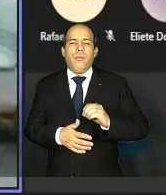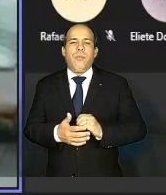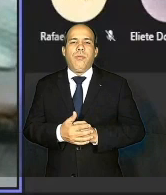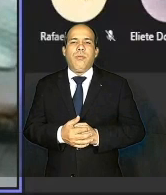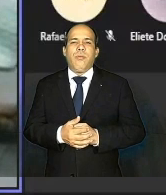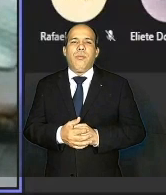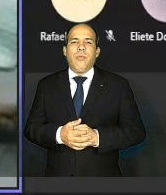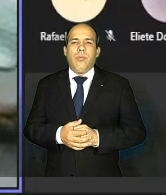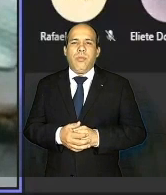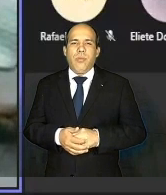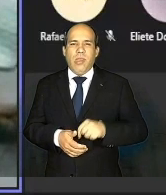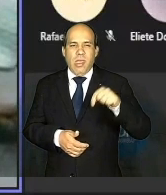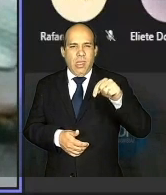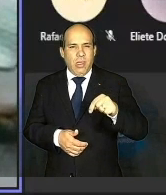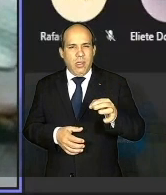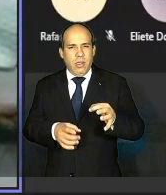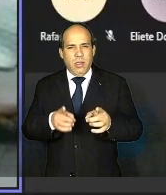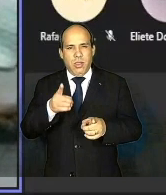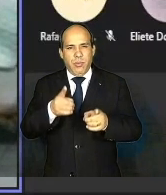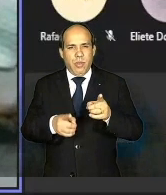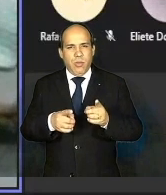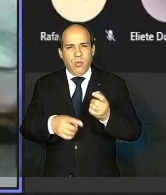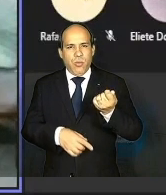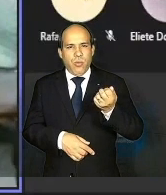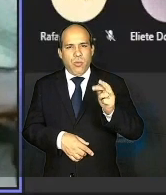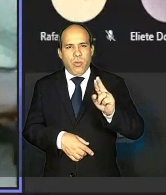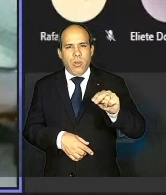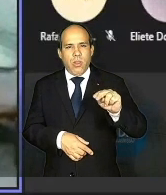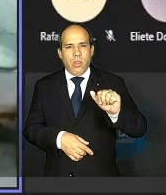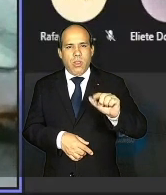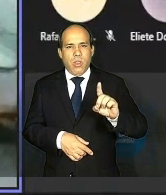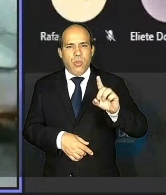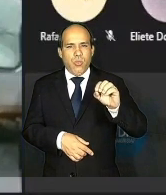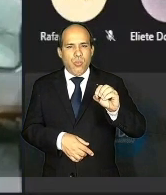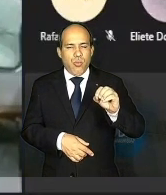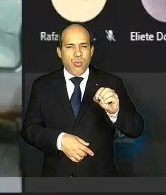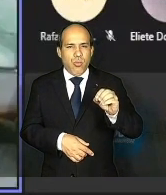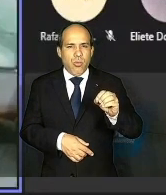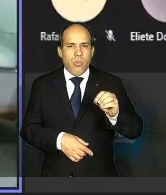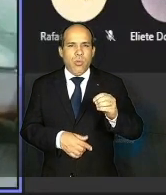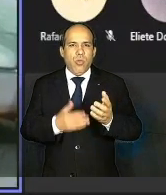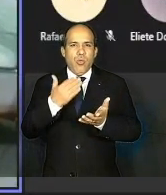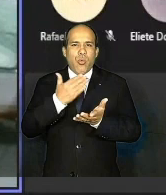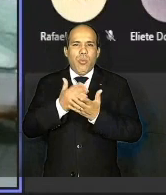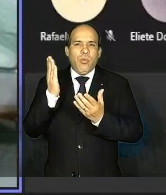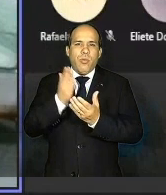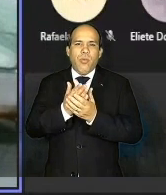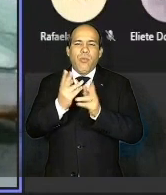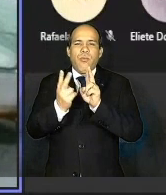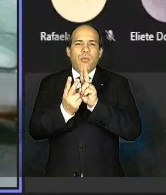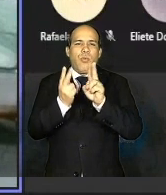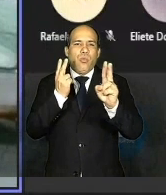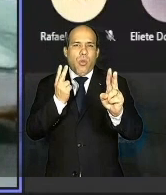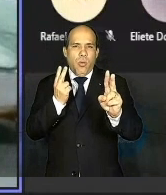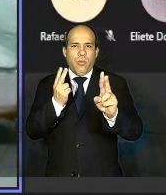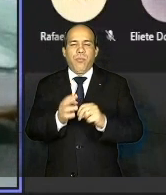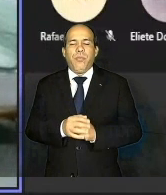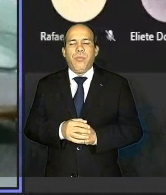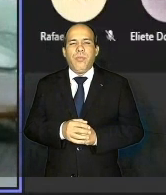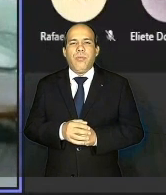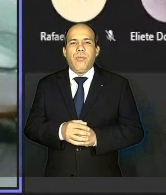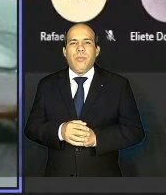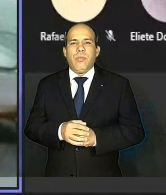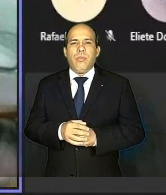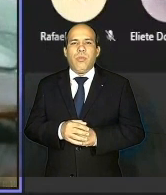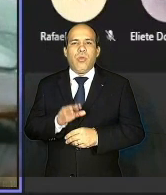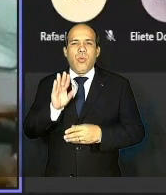Arnaldo Correia. Aqui, desembargador Arnaldo, o julgamento ele teve